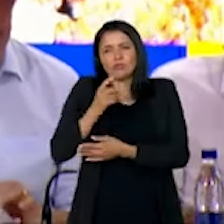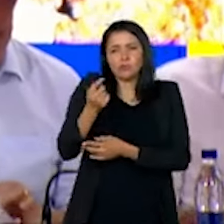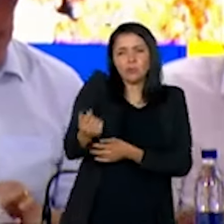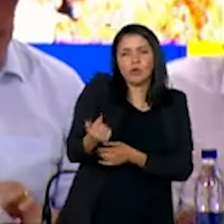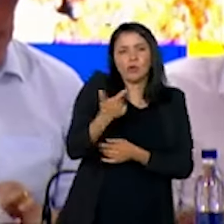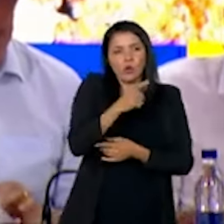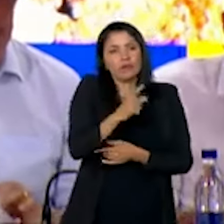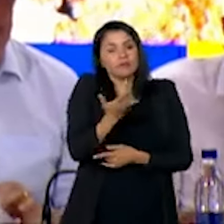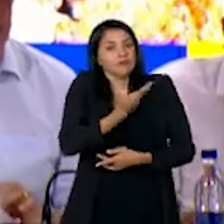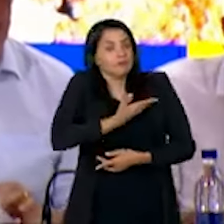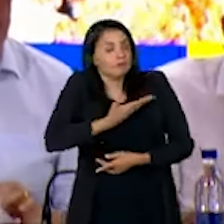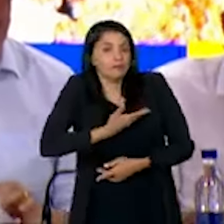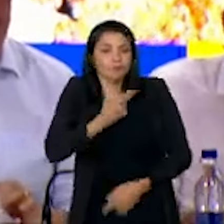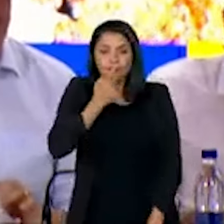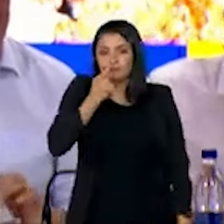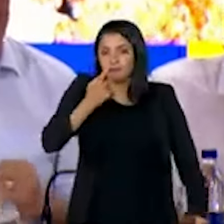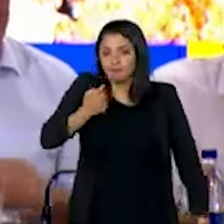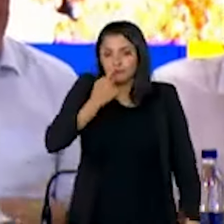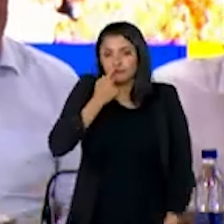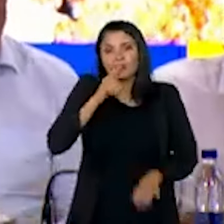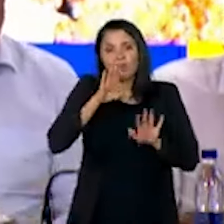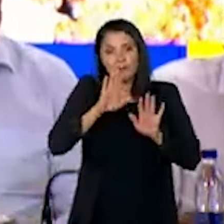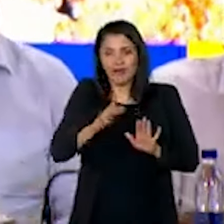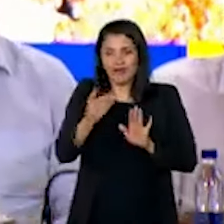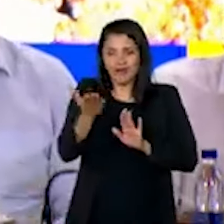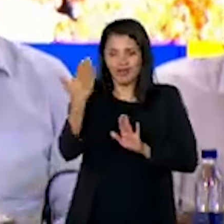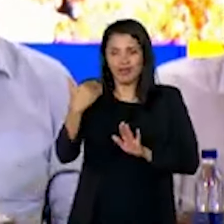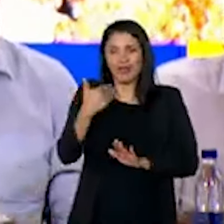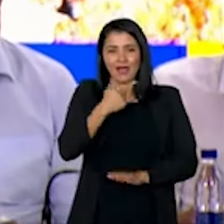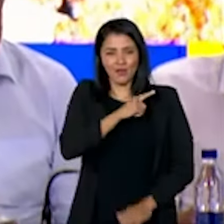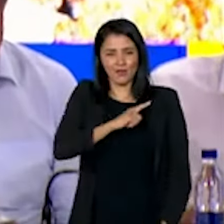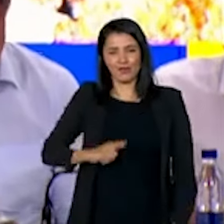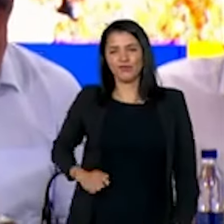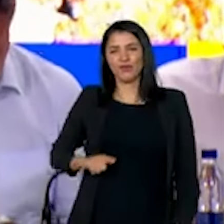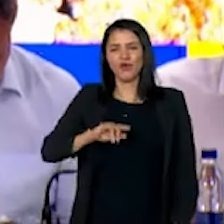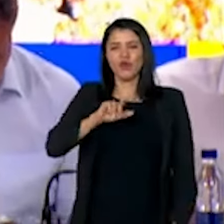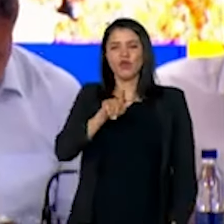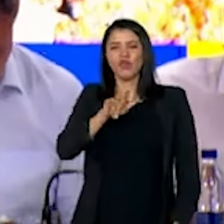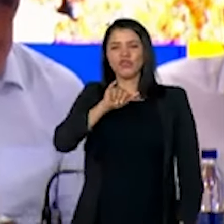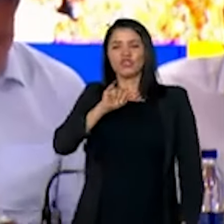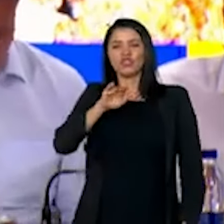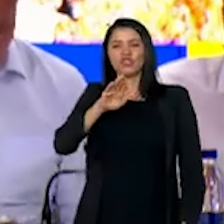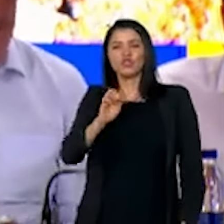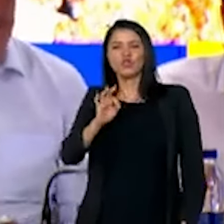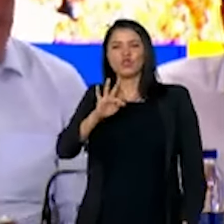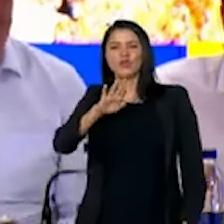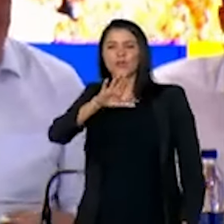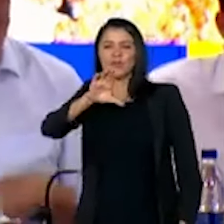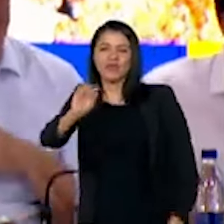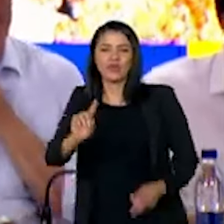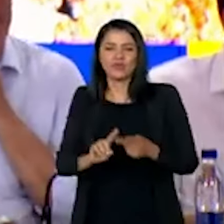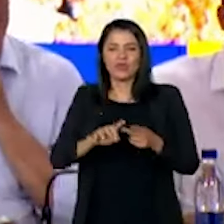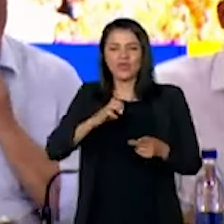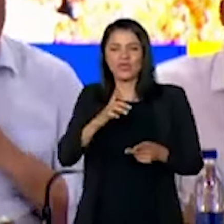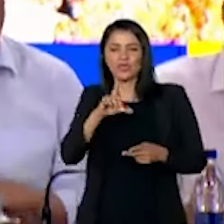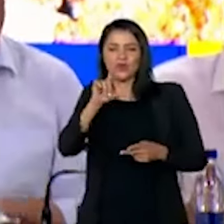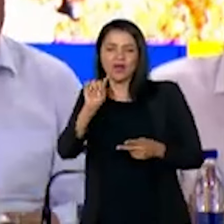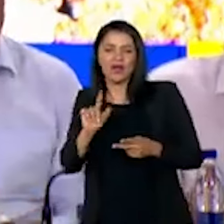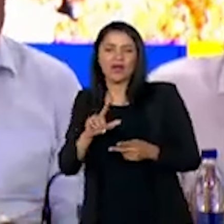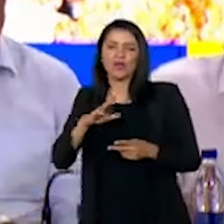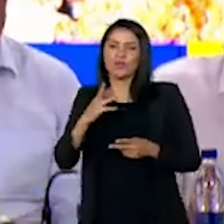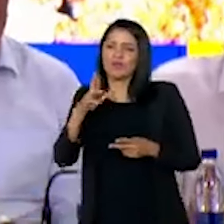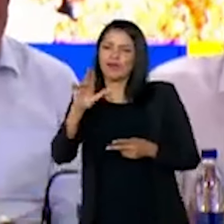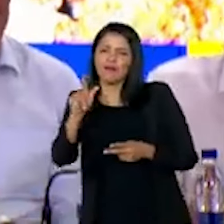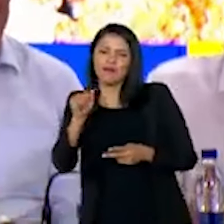outros muita amizade, mas eu, desde o governador Gilberto Mestrinho, amazonino, o Eduardo Braga, o Omar Azida, eu